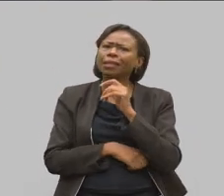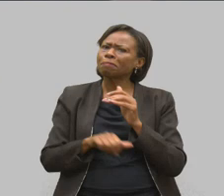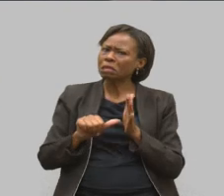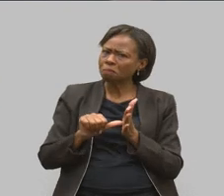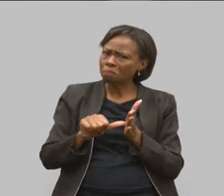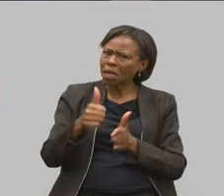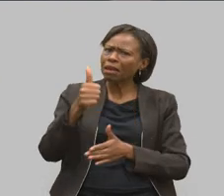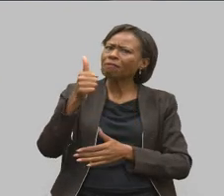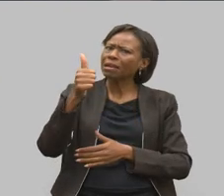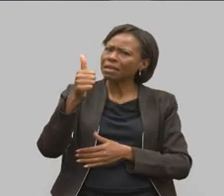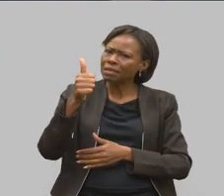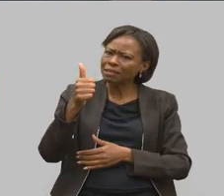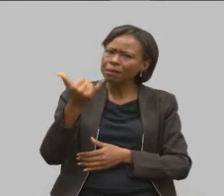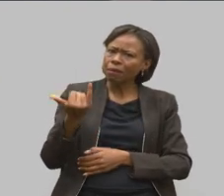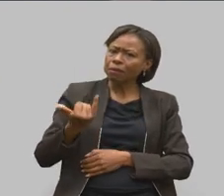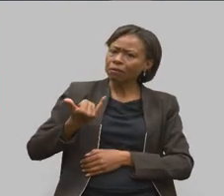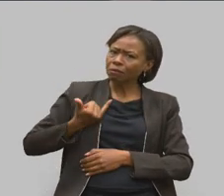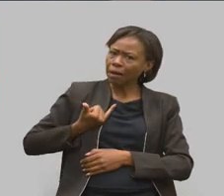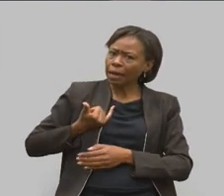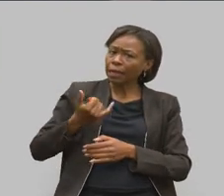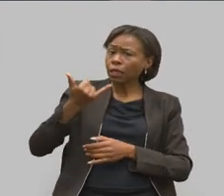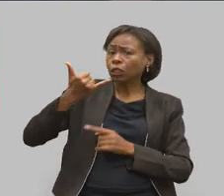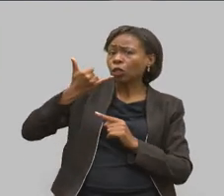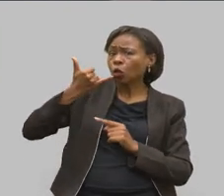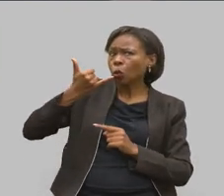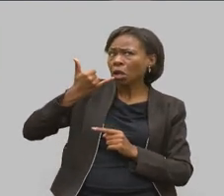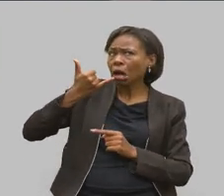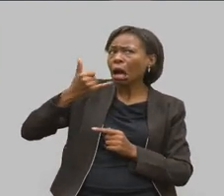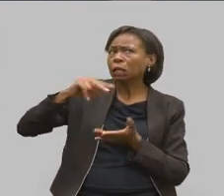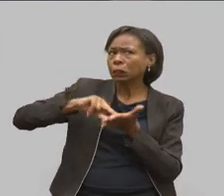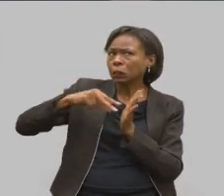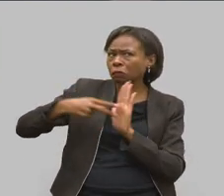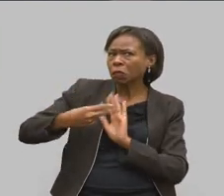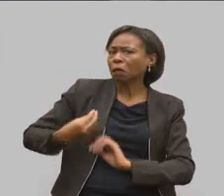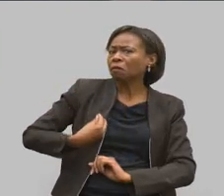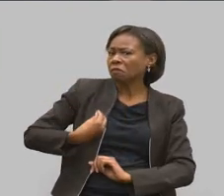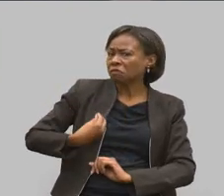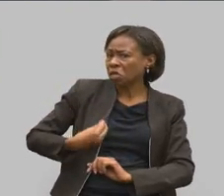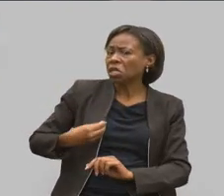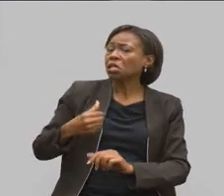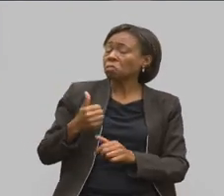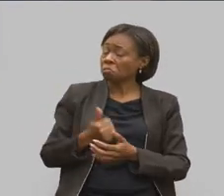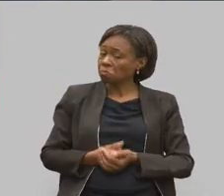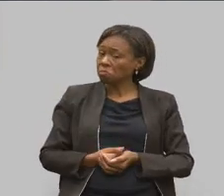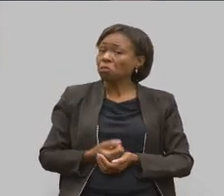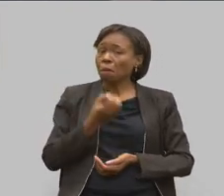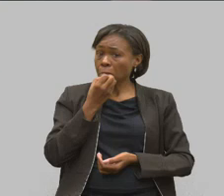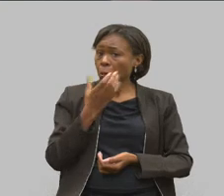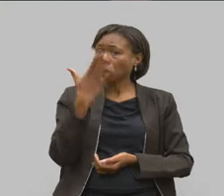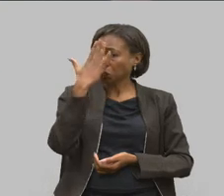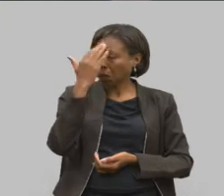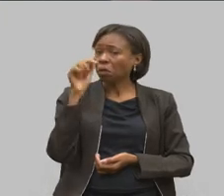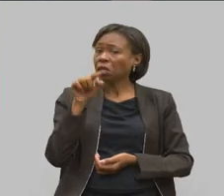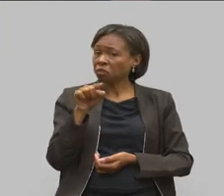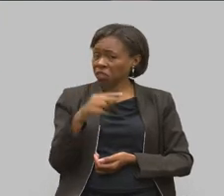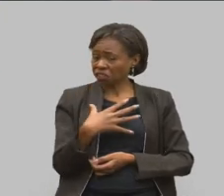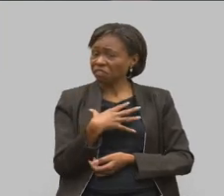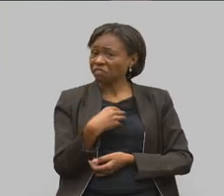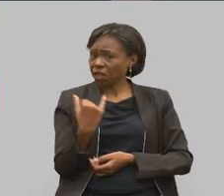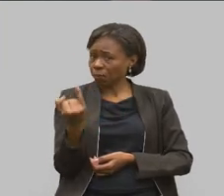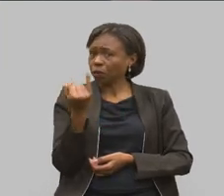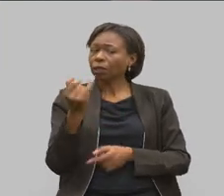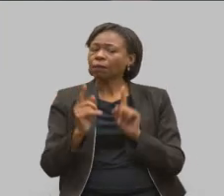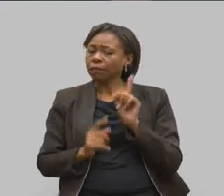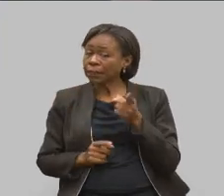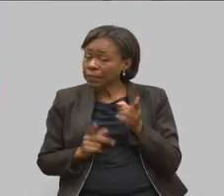é vida eu vou vou passar a ter um olhar diferente mas é bom saber que é muito importante para você então não fica fazendo coisa errada não senão